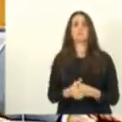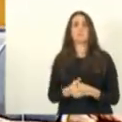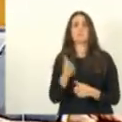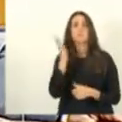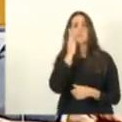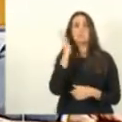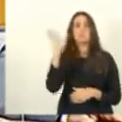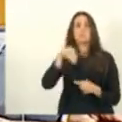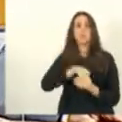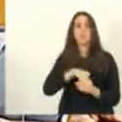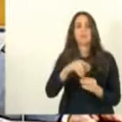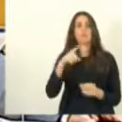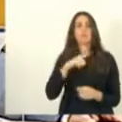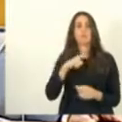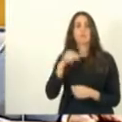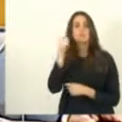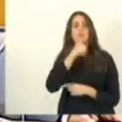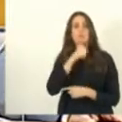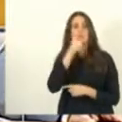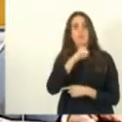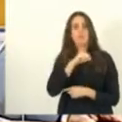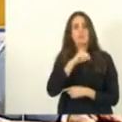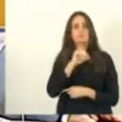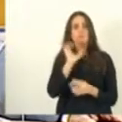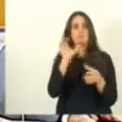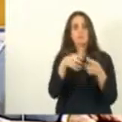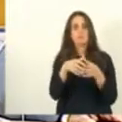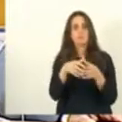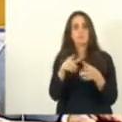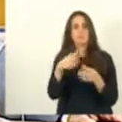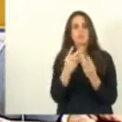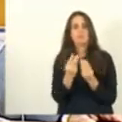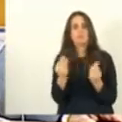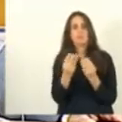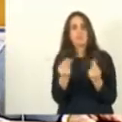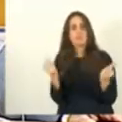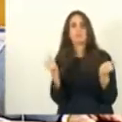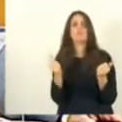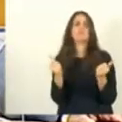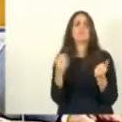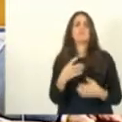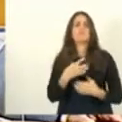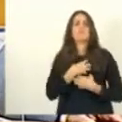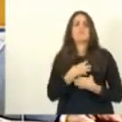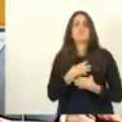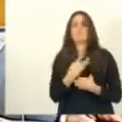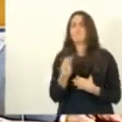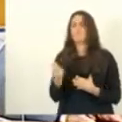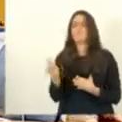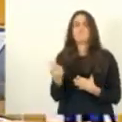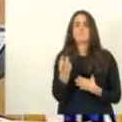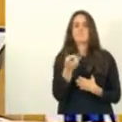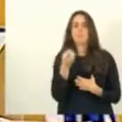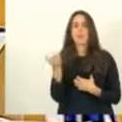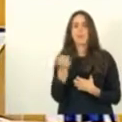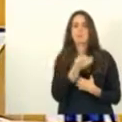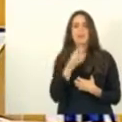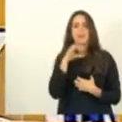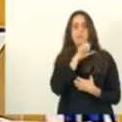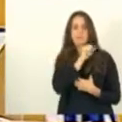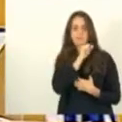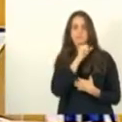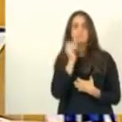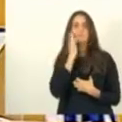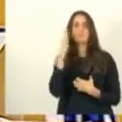dessa categoria existem mulheres, e as mulheres são mais sensíveis, as mulheres têm sentido apurado, com certeza elas